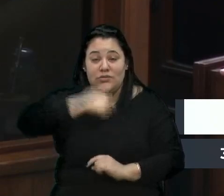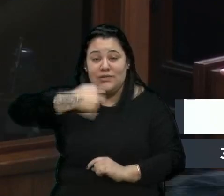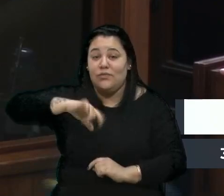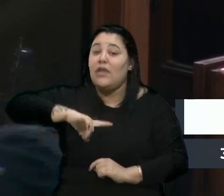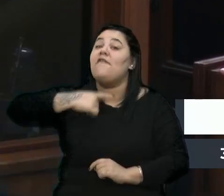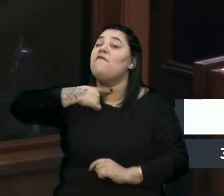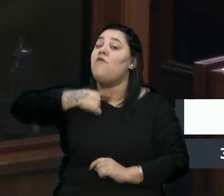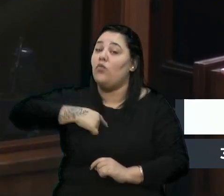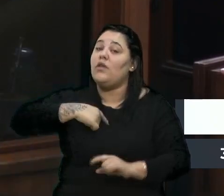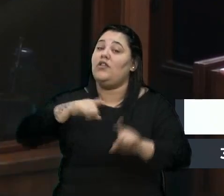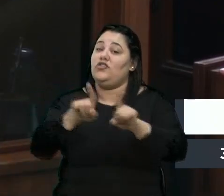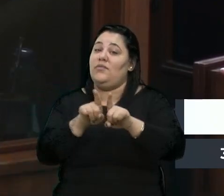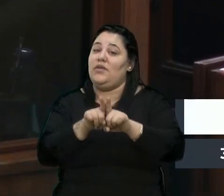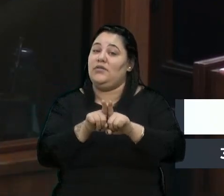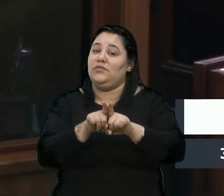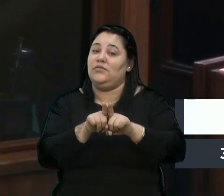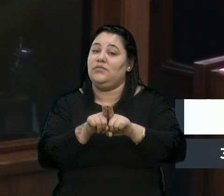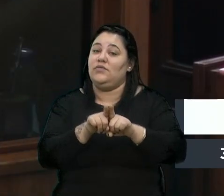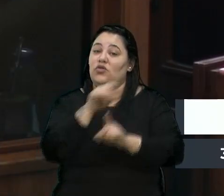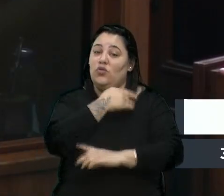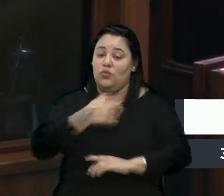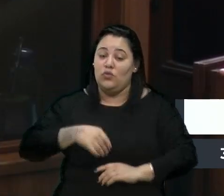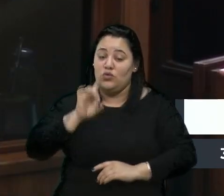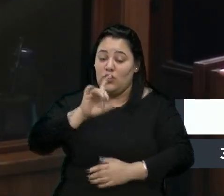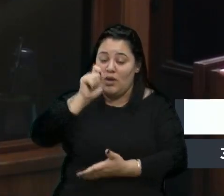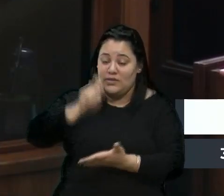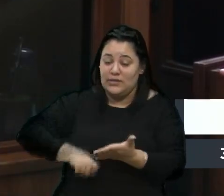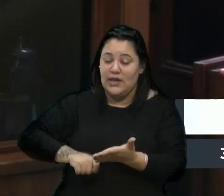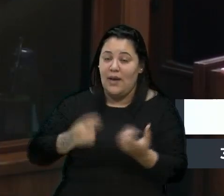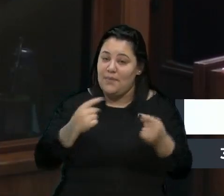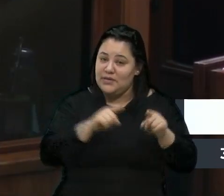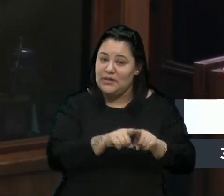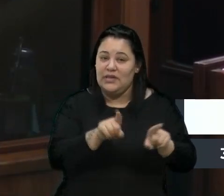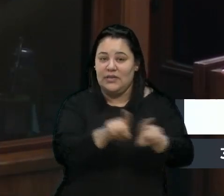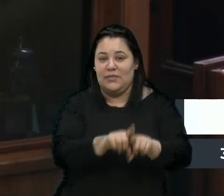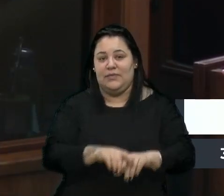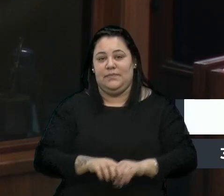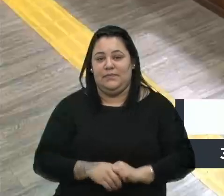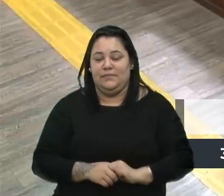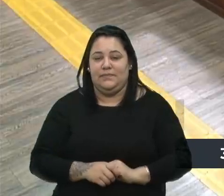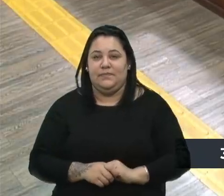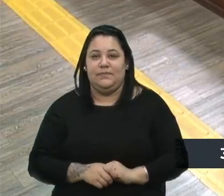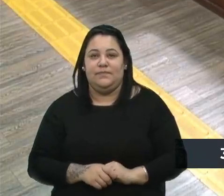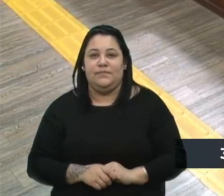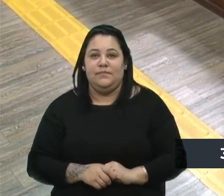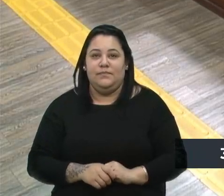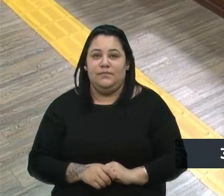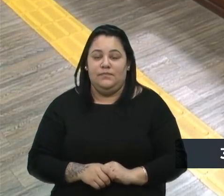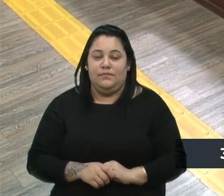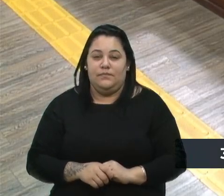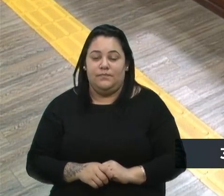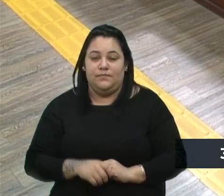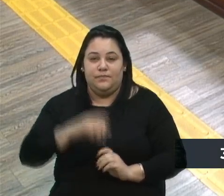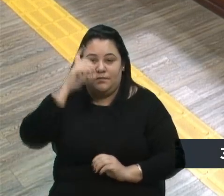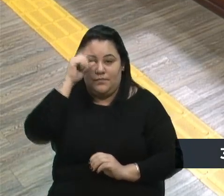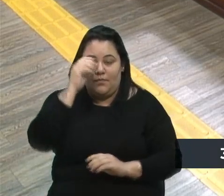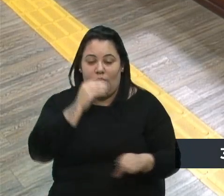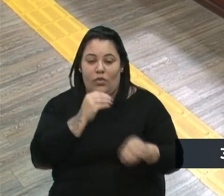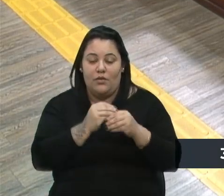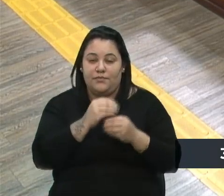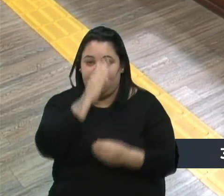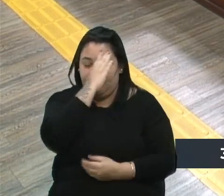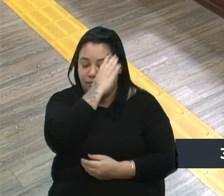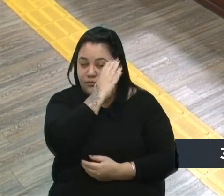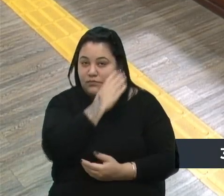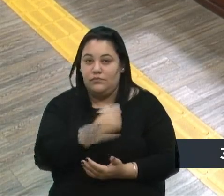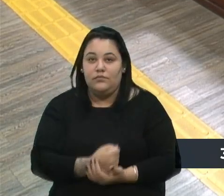do poder público em só assinar esse convênio. A sua parte, vereador Bressan. Obrigado pela parte, vereador Scalco. Então, nós temos duas notícias,